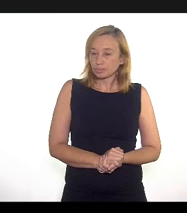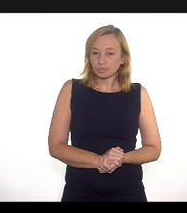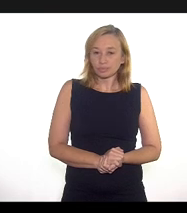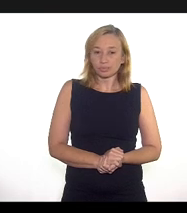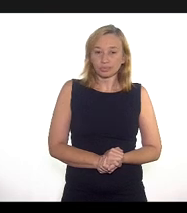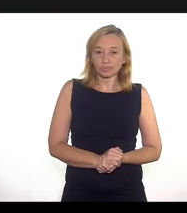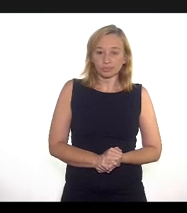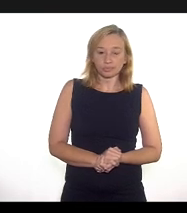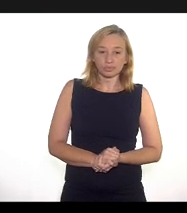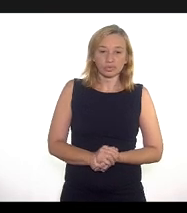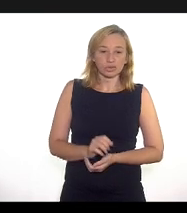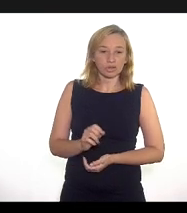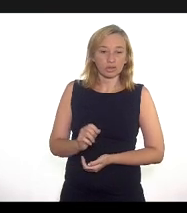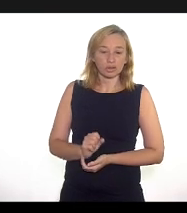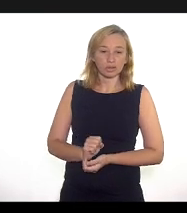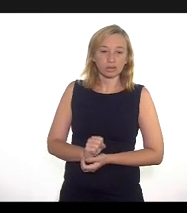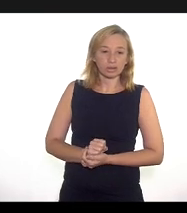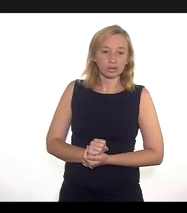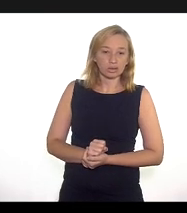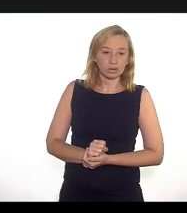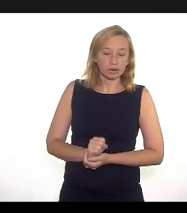Posso concluir?